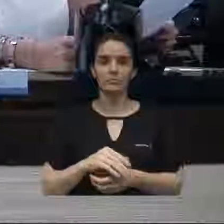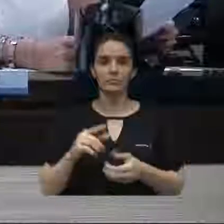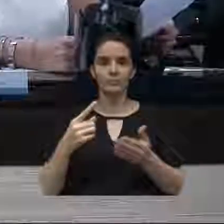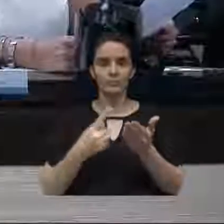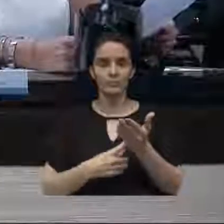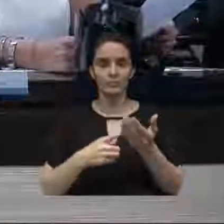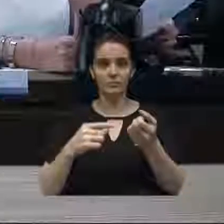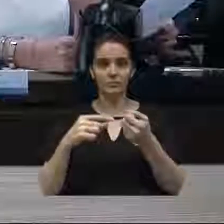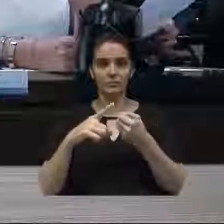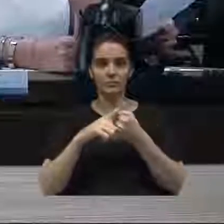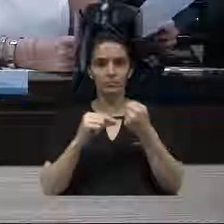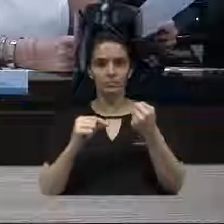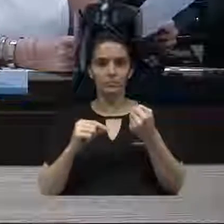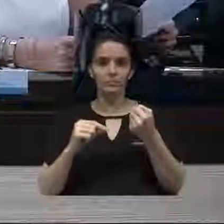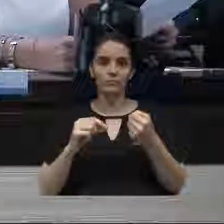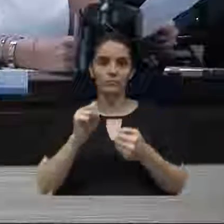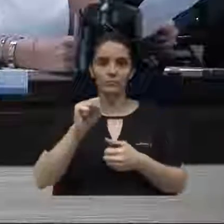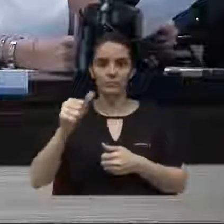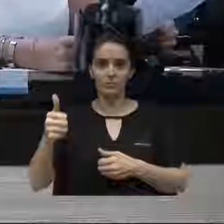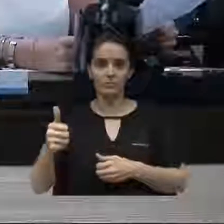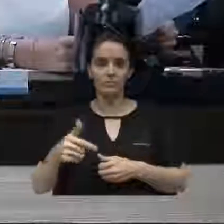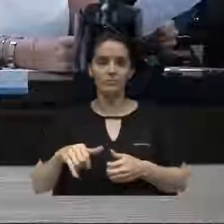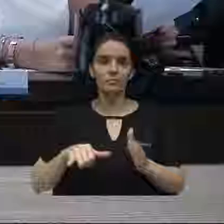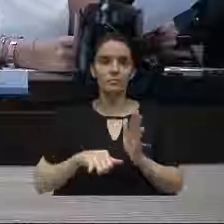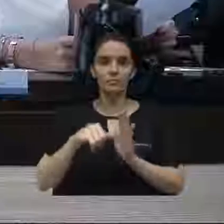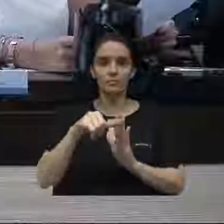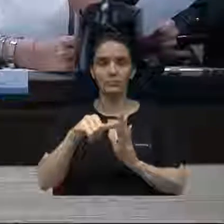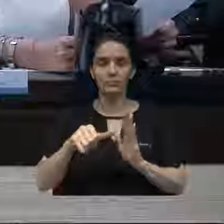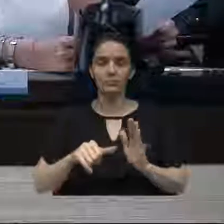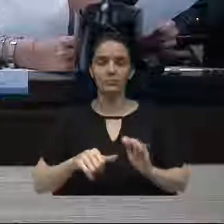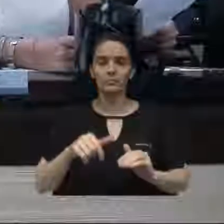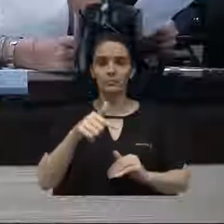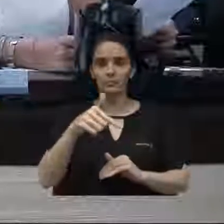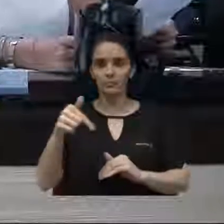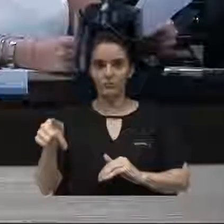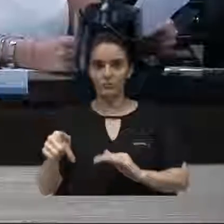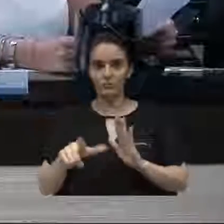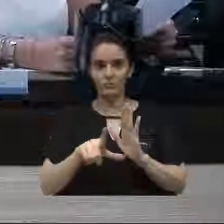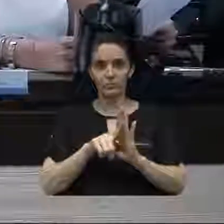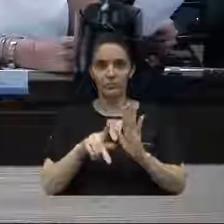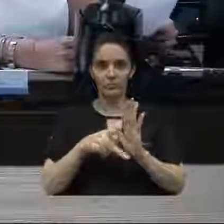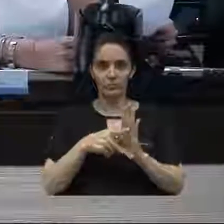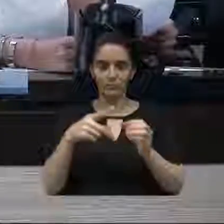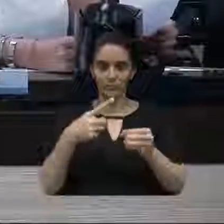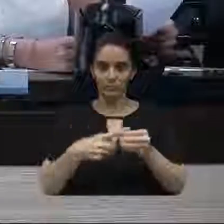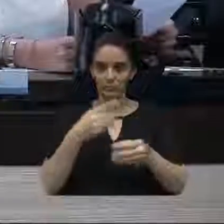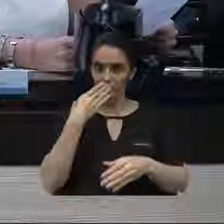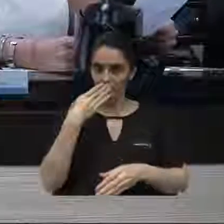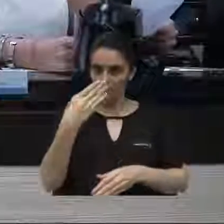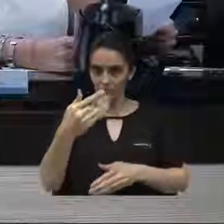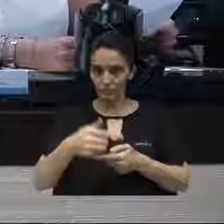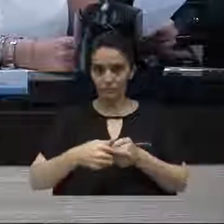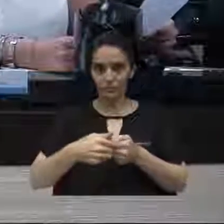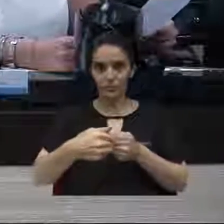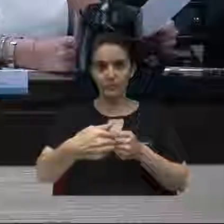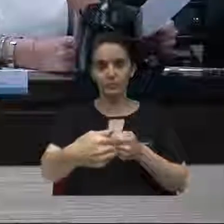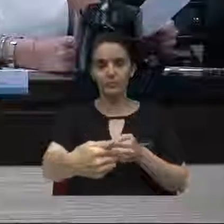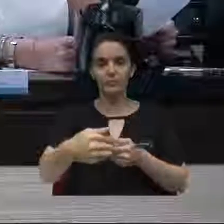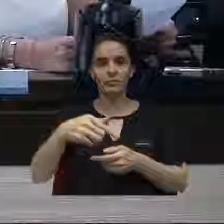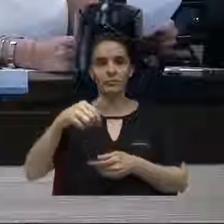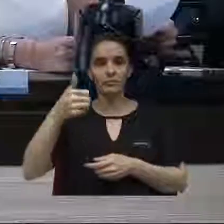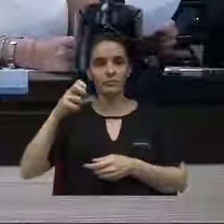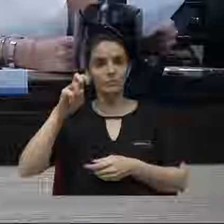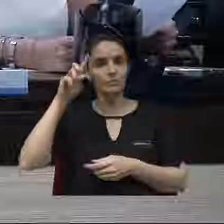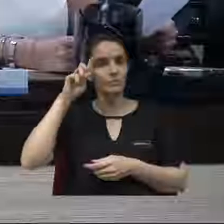artigo 81, inciso 27 da Lei Orgânica do Município, a fim de requerer respeitosamente a prorrogação do prazo de